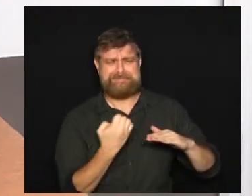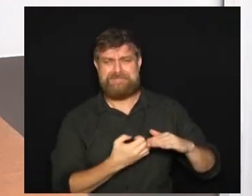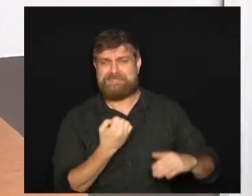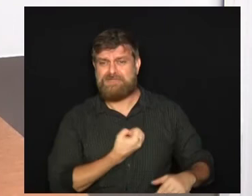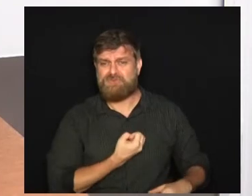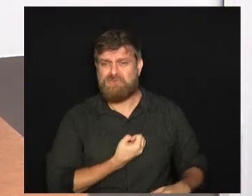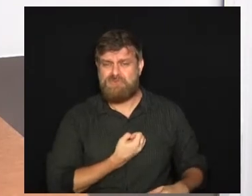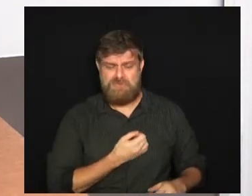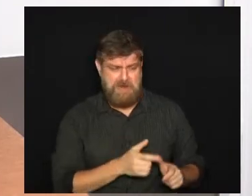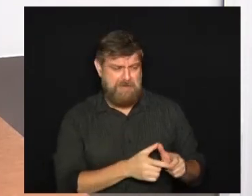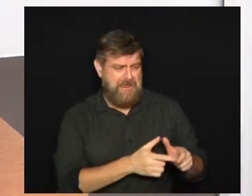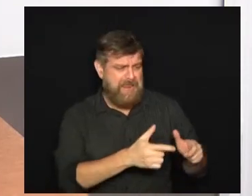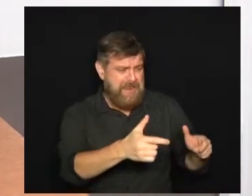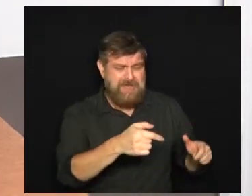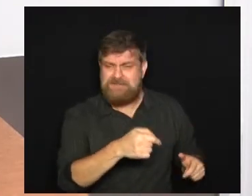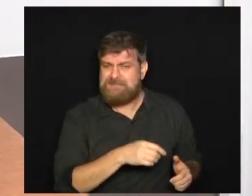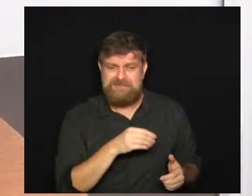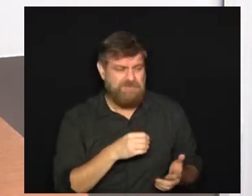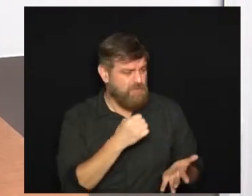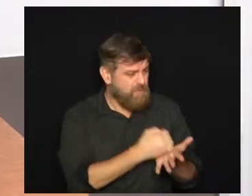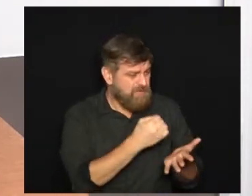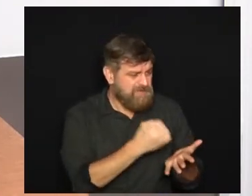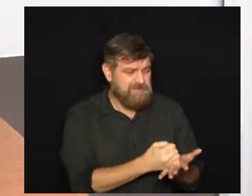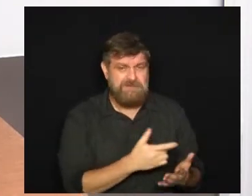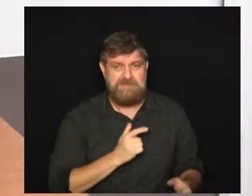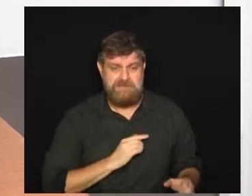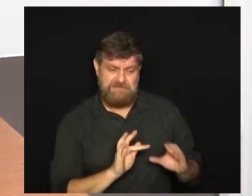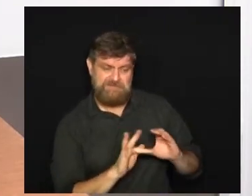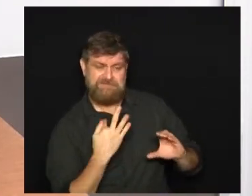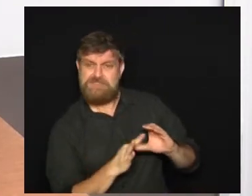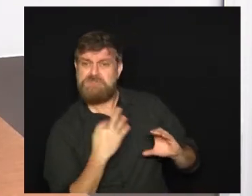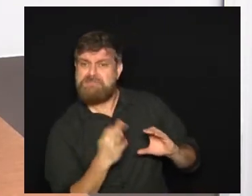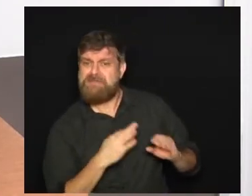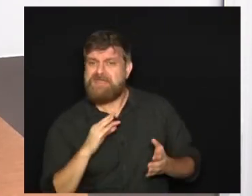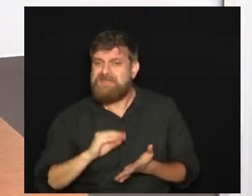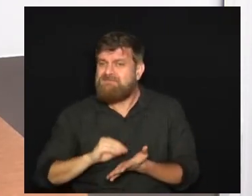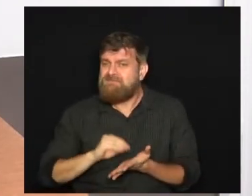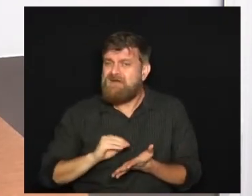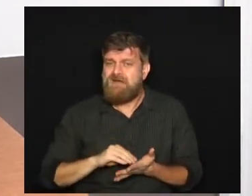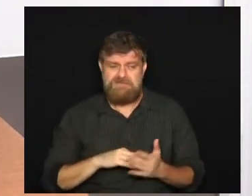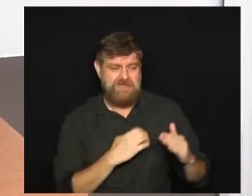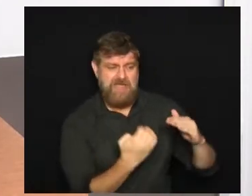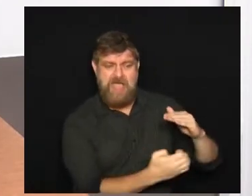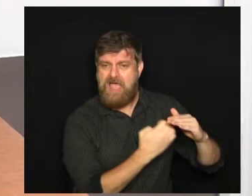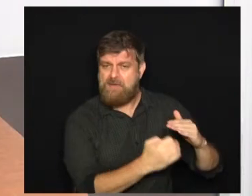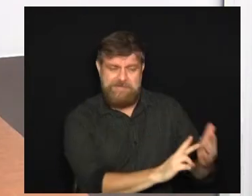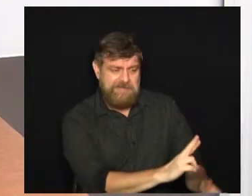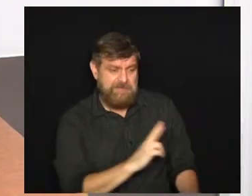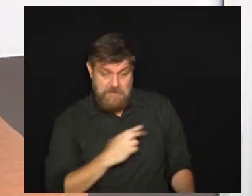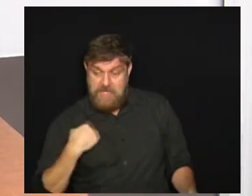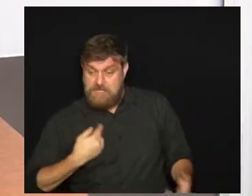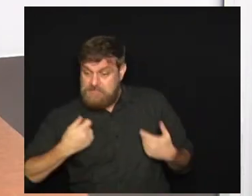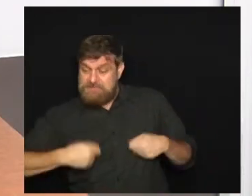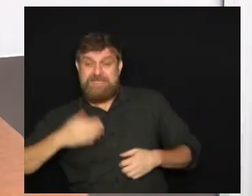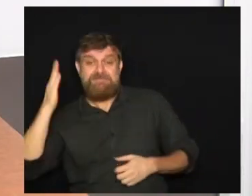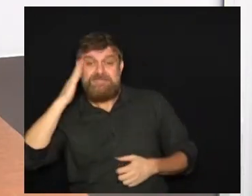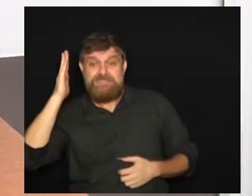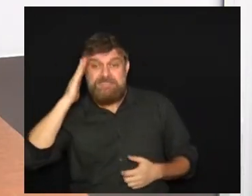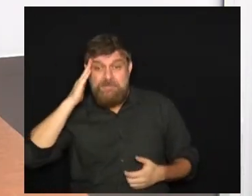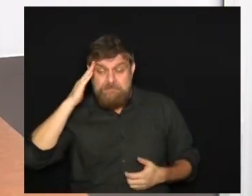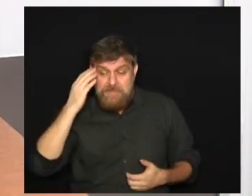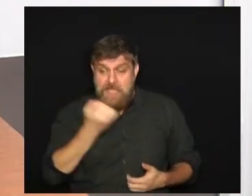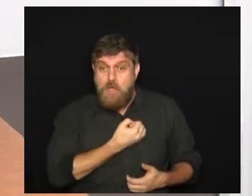Eu acho que a empresa não dá os feedbacks necessários, as empresas não dão os feedbacks necessários que nós precisamos do lado de